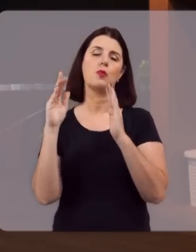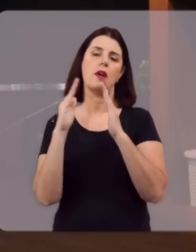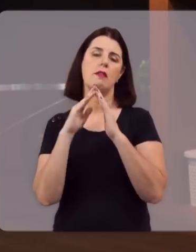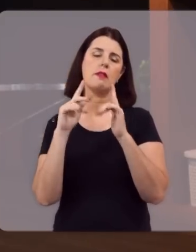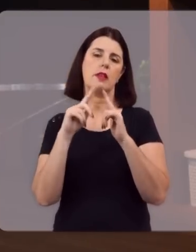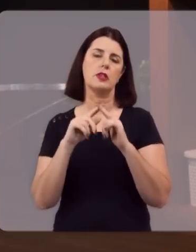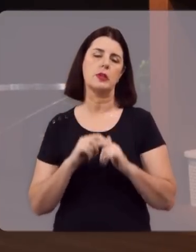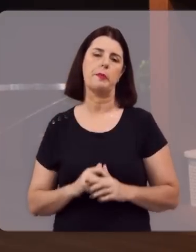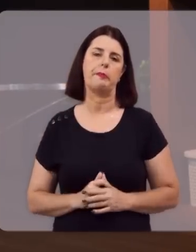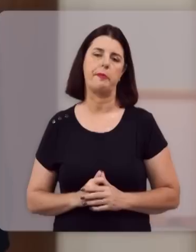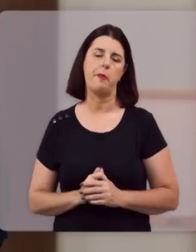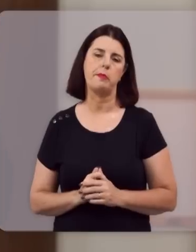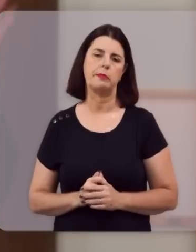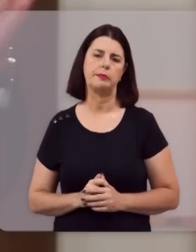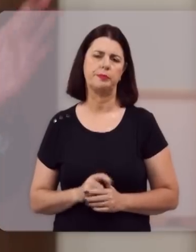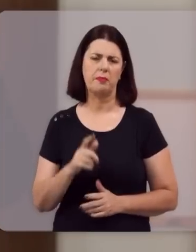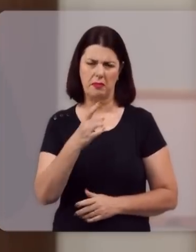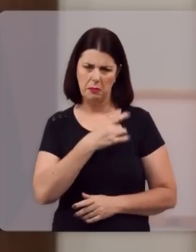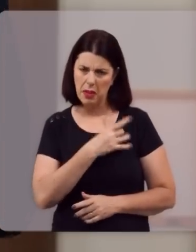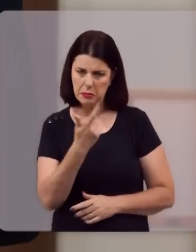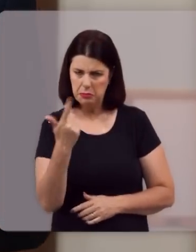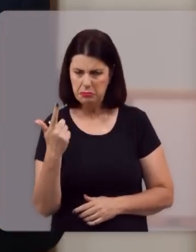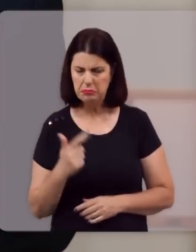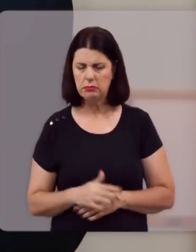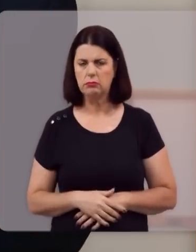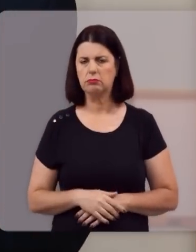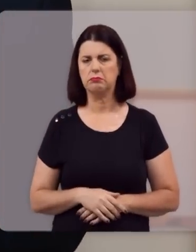igreja. Nós não precisamos ter medo.